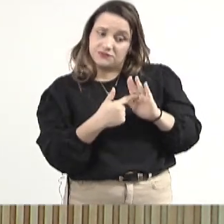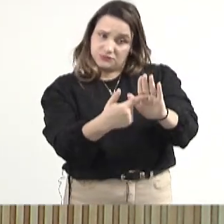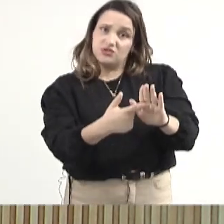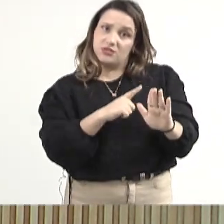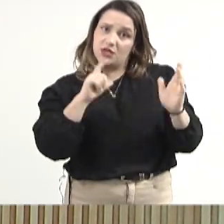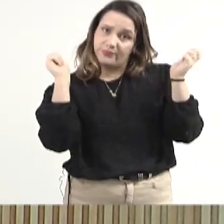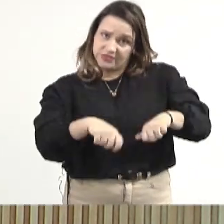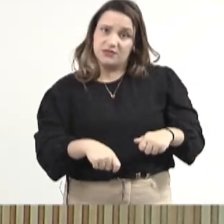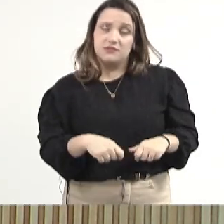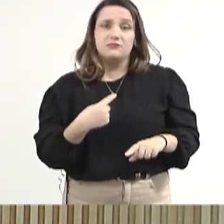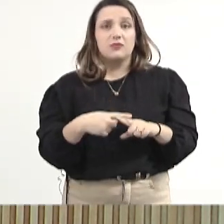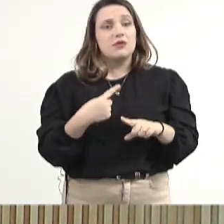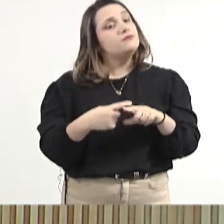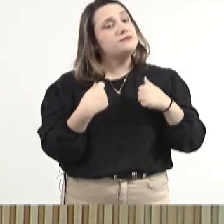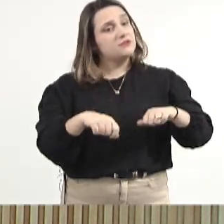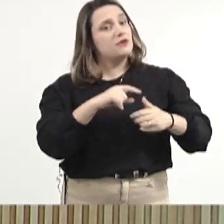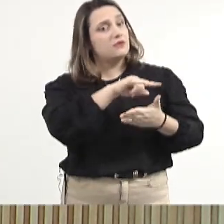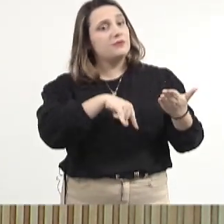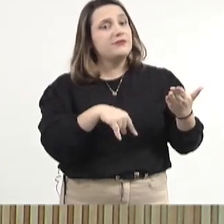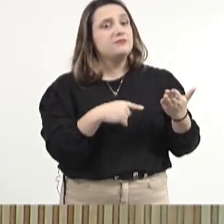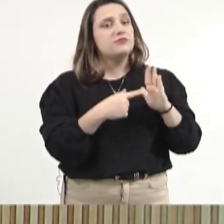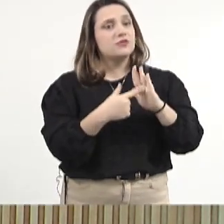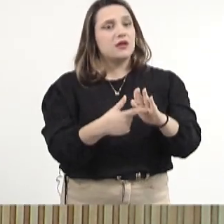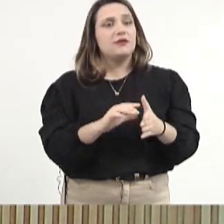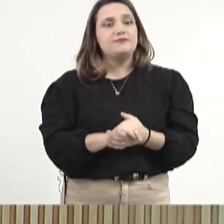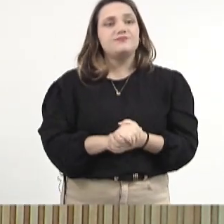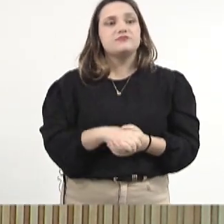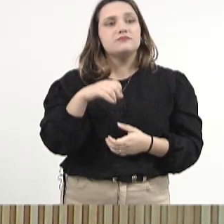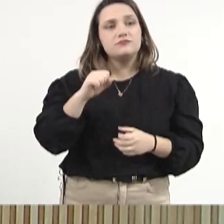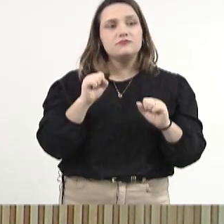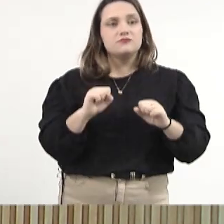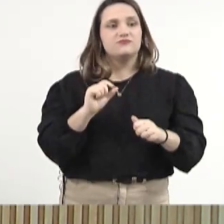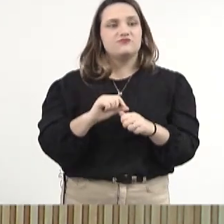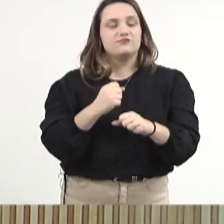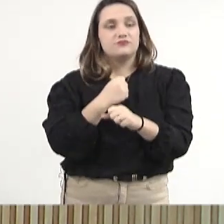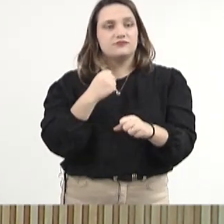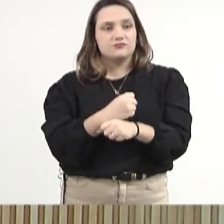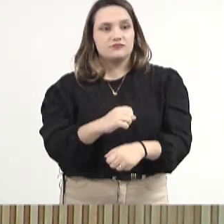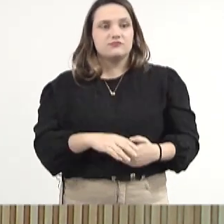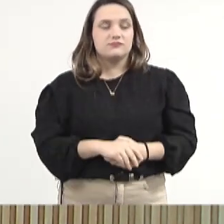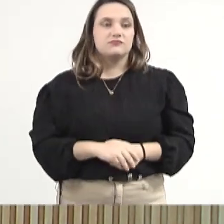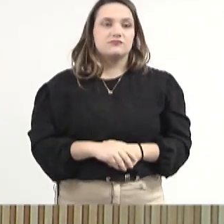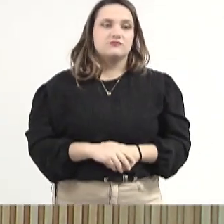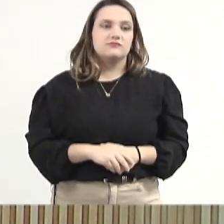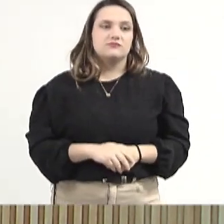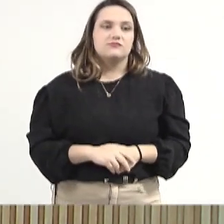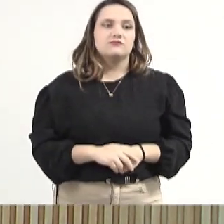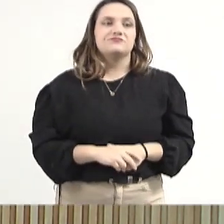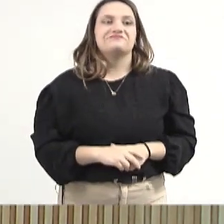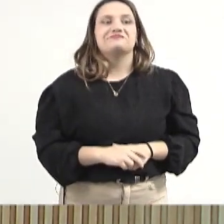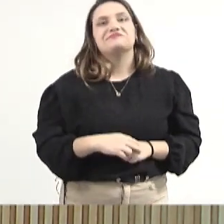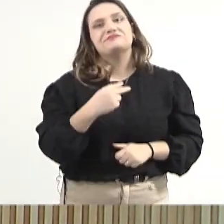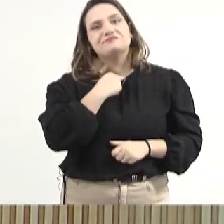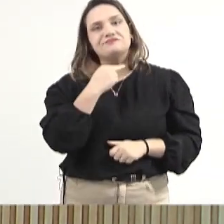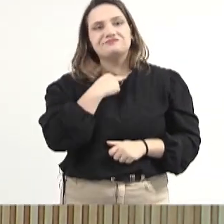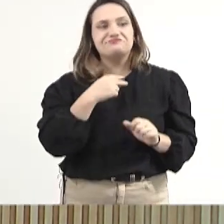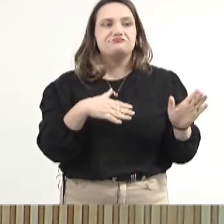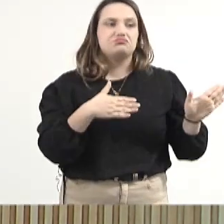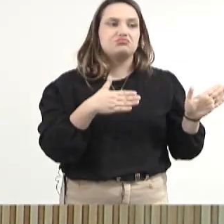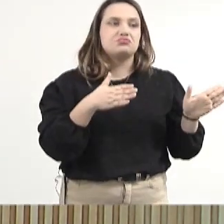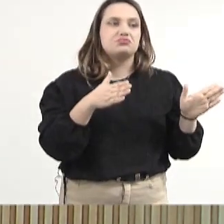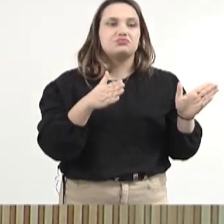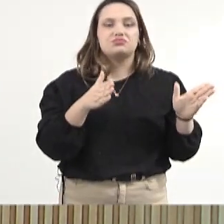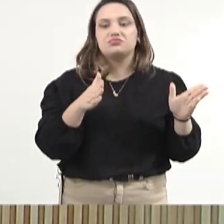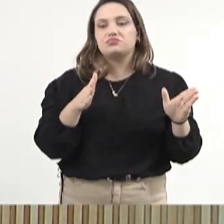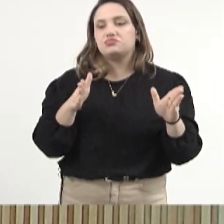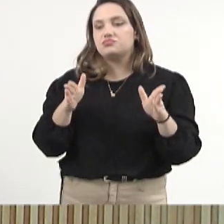propõe a fazer uma obra já se mostre apta a realizar essa obra antes de apresentar uma proposta. Para que não aconteça todo um processo, para quando sim, na